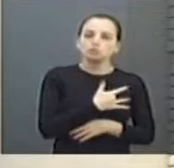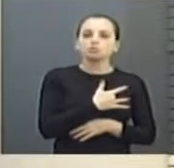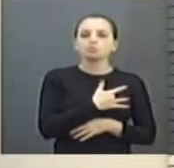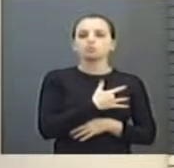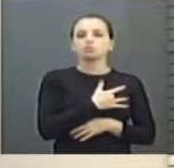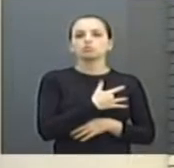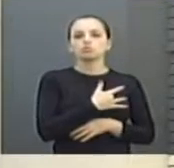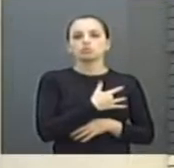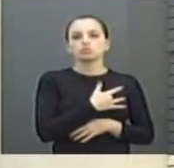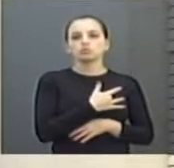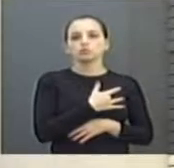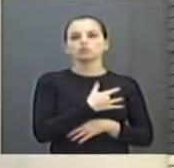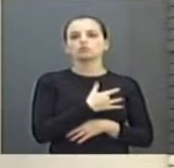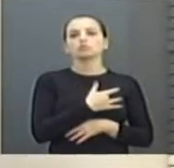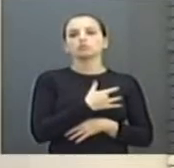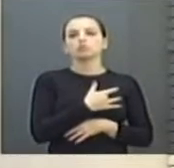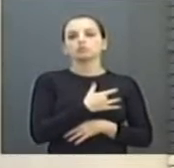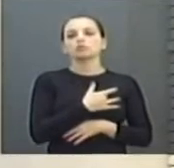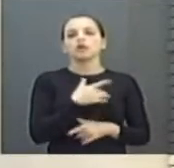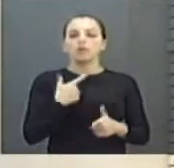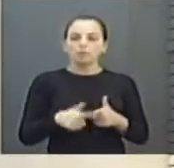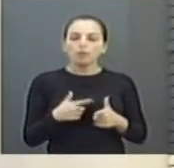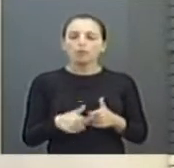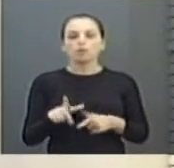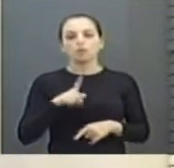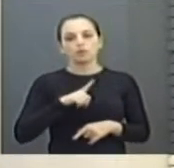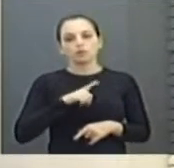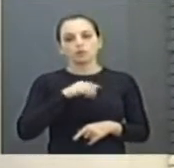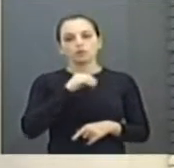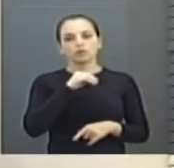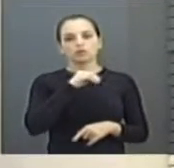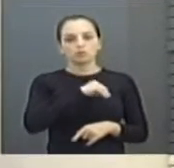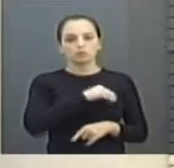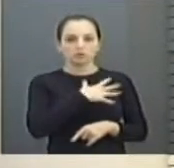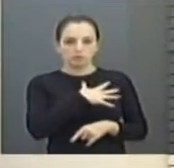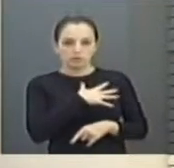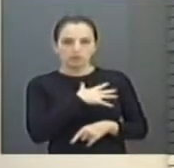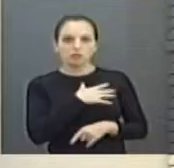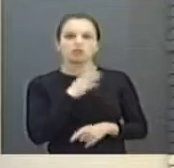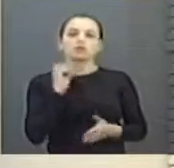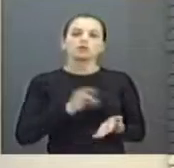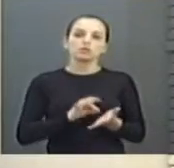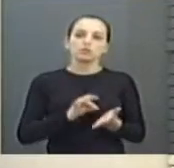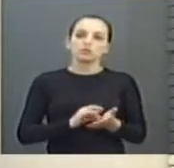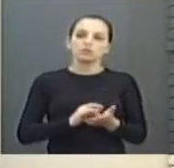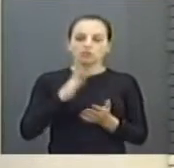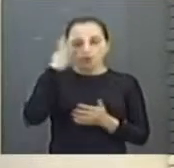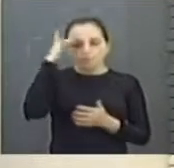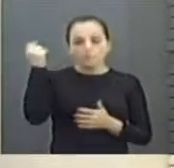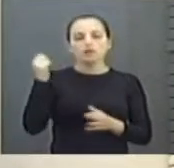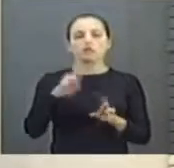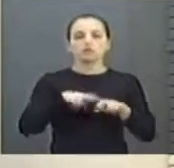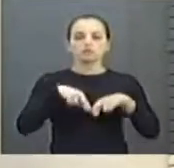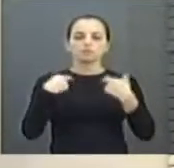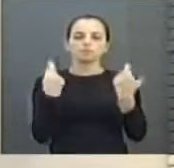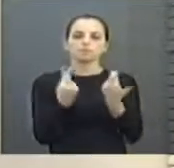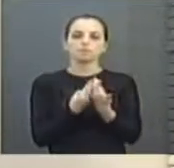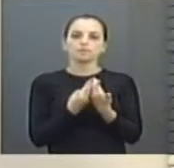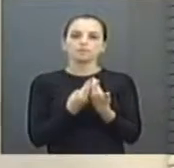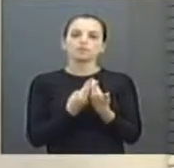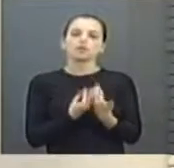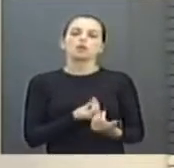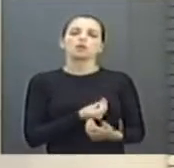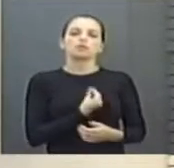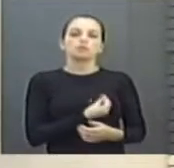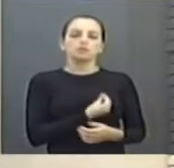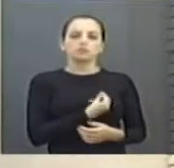aonde nós tivemos mais problemas, e principalmente a polícia militar. Então, com certeza, amanhã faremos essa reunião e nós estaremos